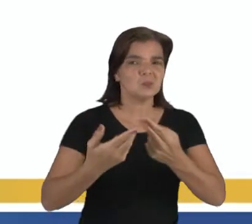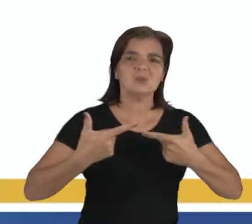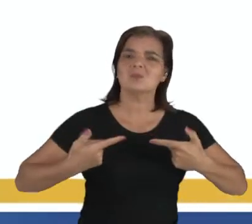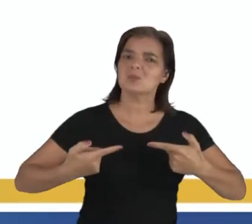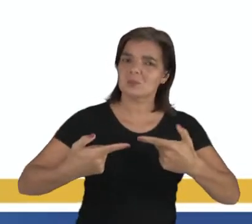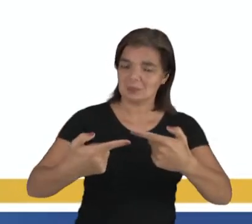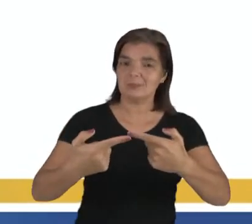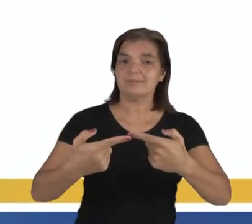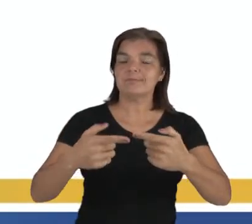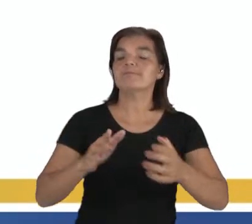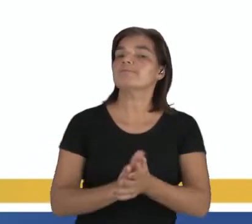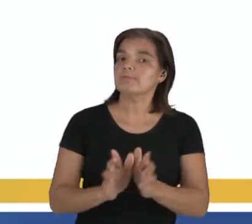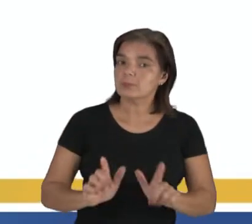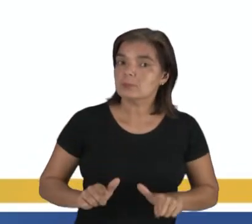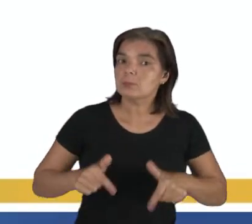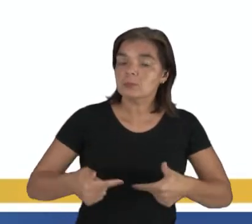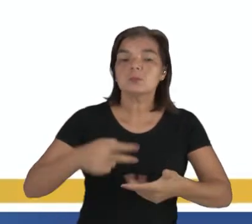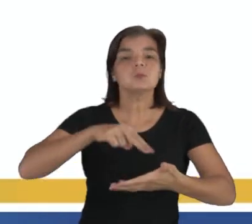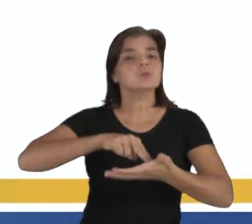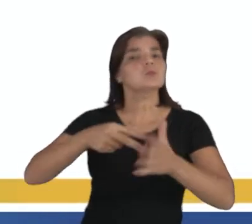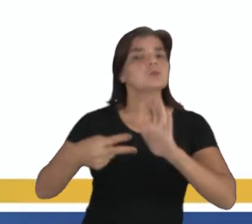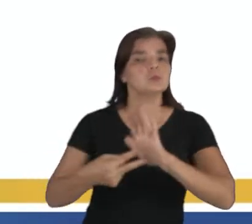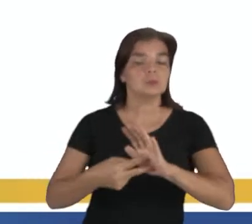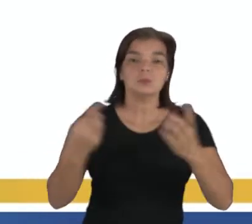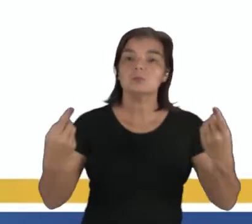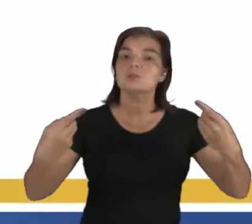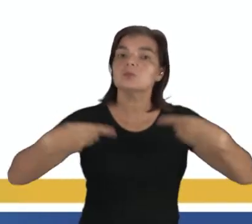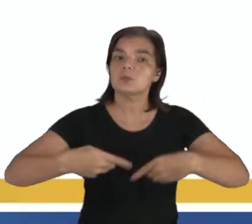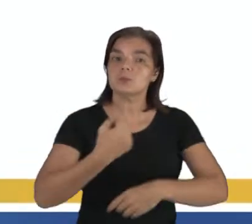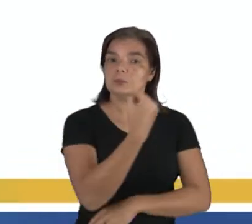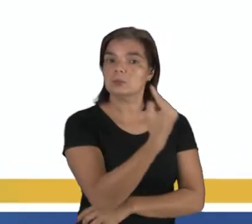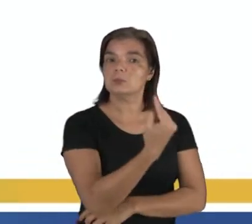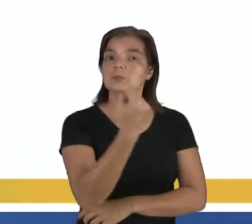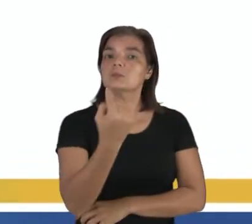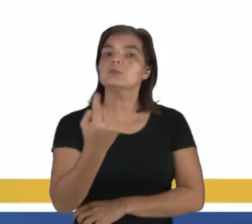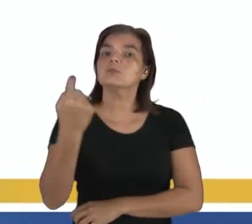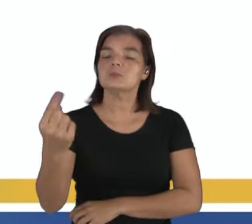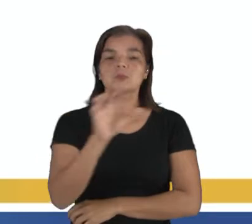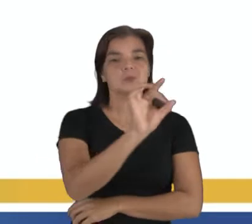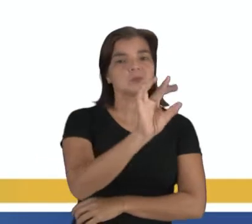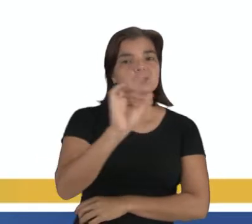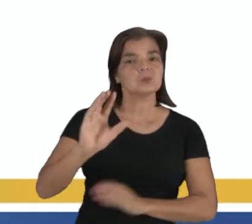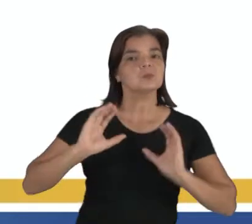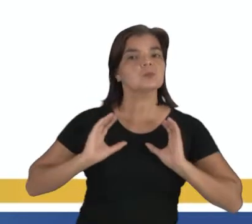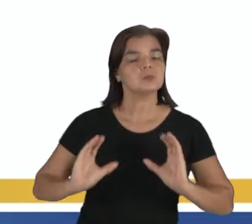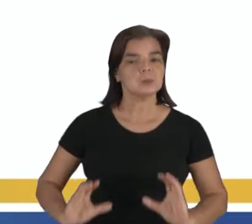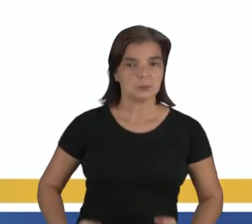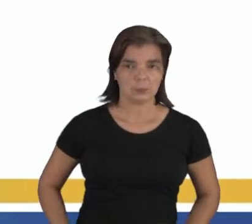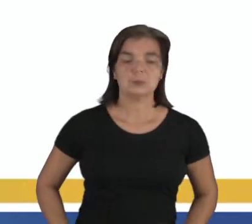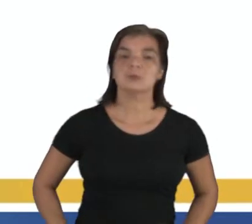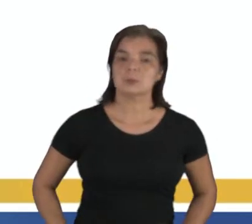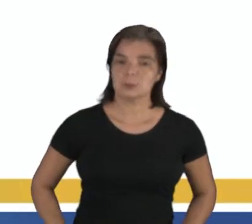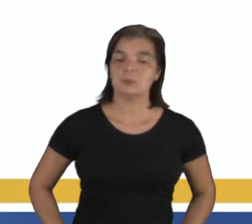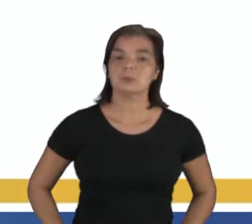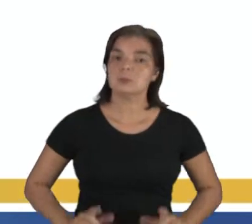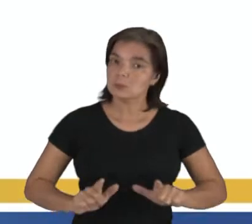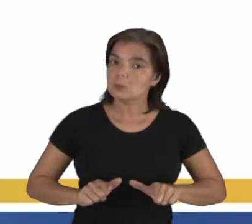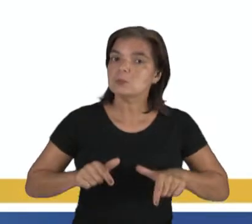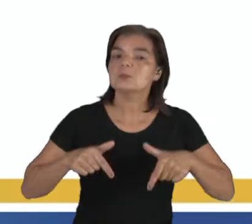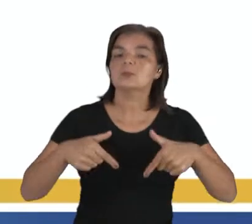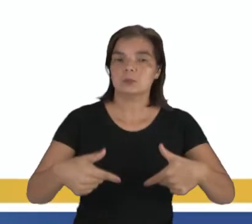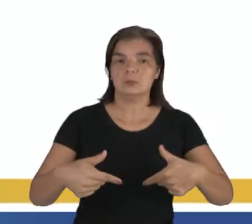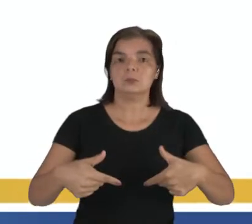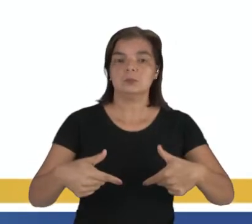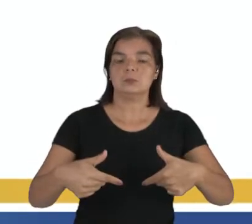pela infantaria. Quero dizer, no combate individual, em que cada cidadão e cidadã